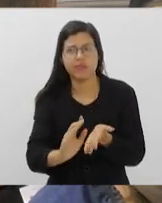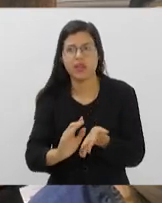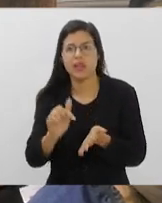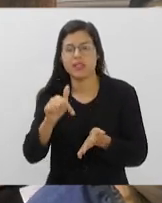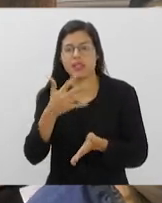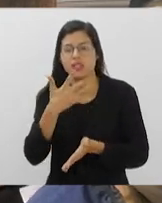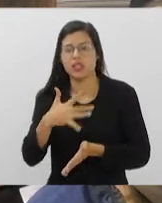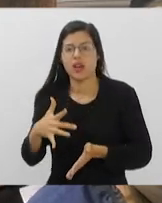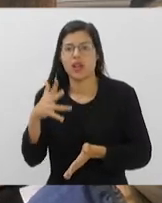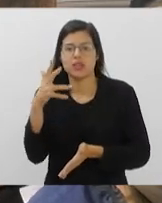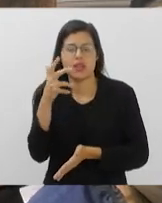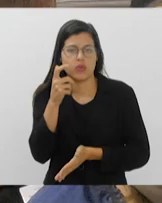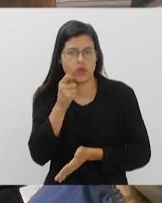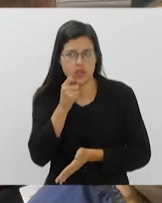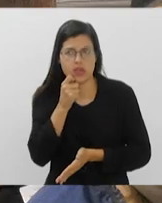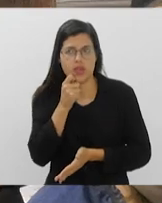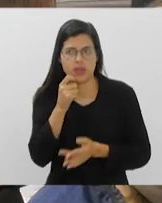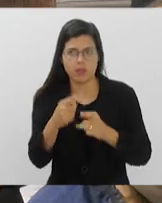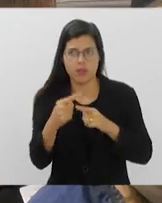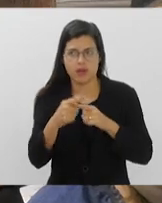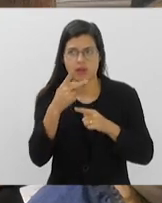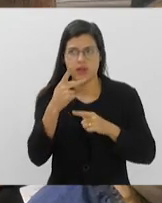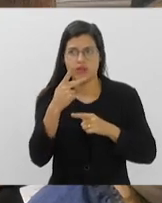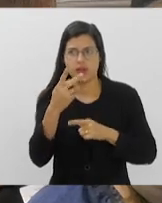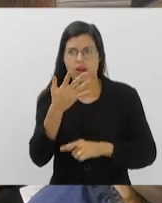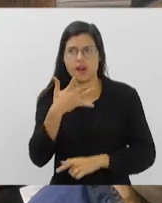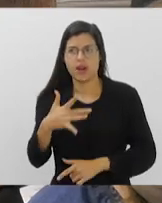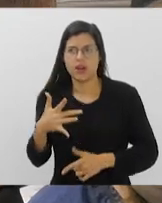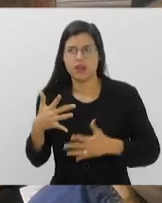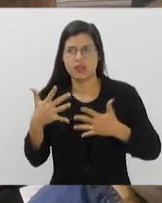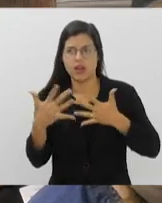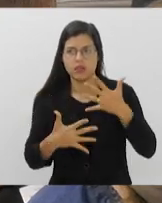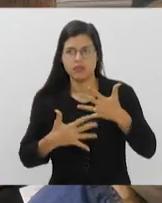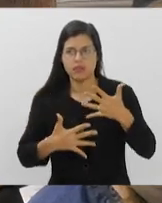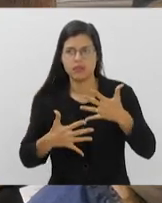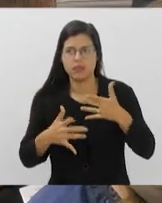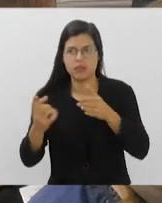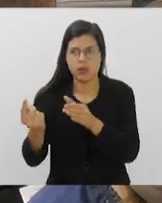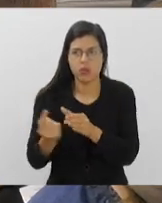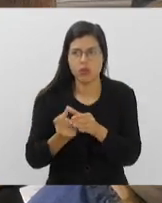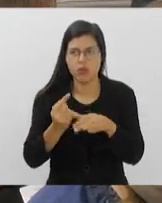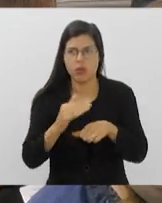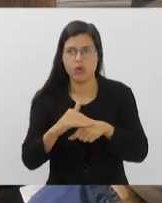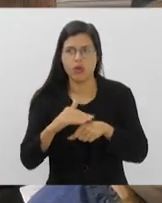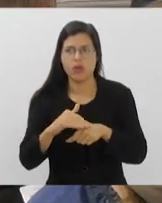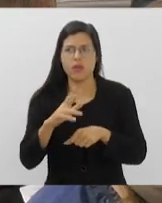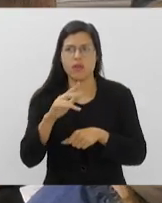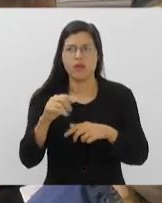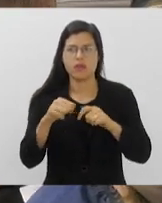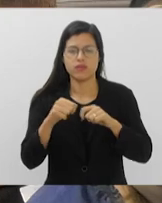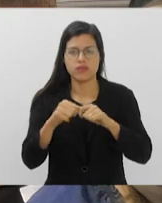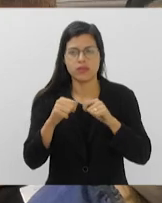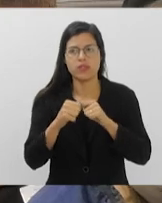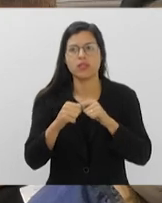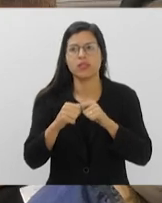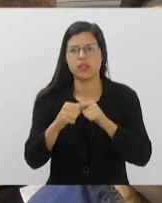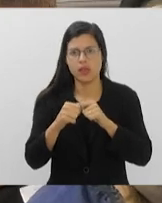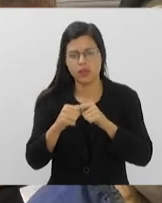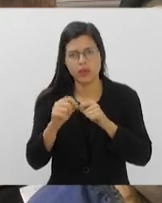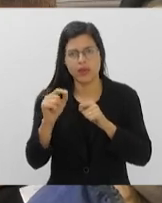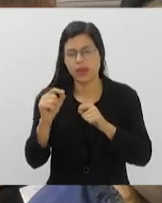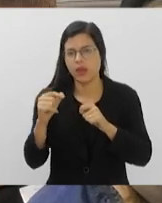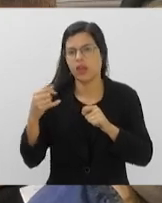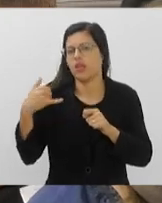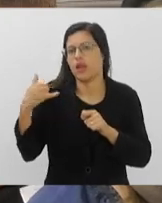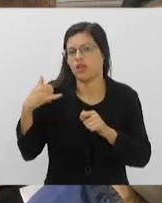possam ser adotadas porque quando fala assim a criança típica tá no no acolhimento ela vai fazer sua maior idade vai crescer Ali